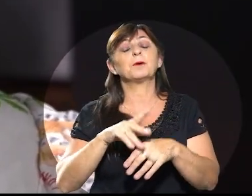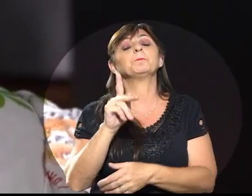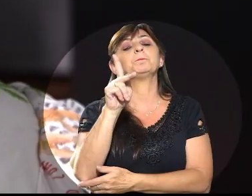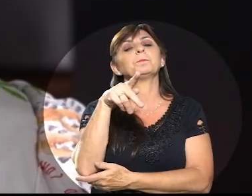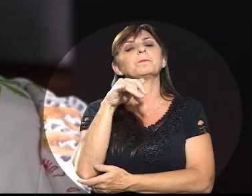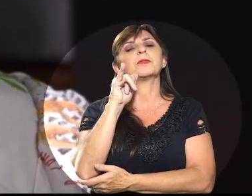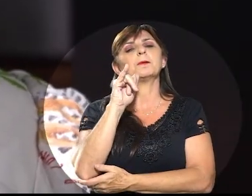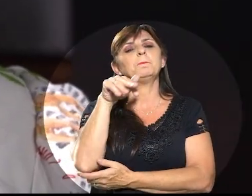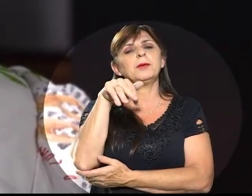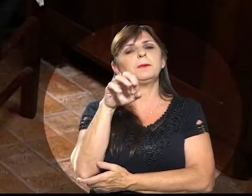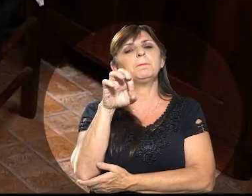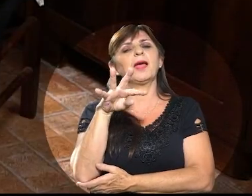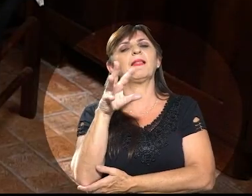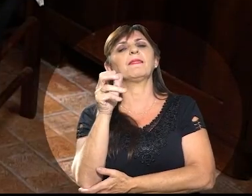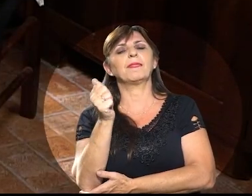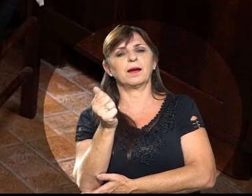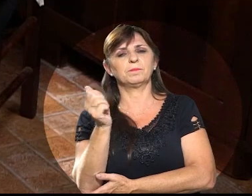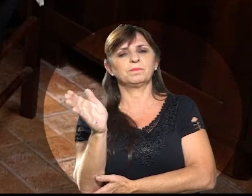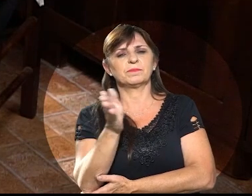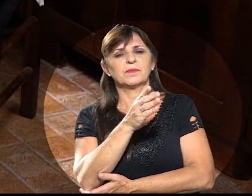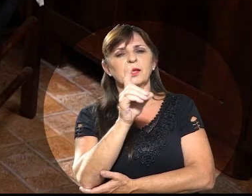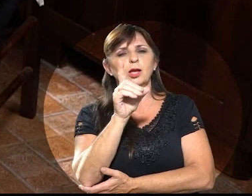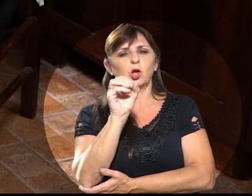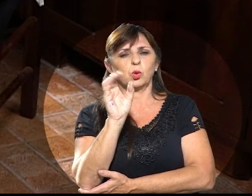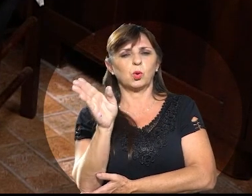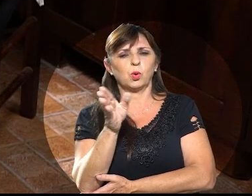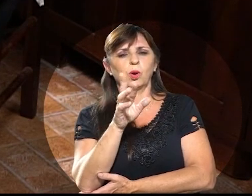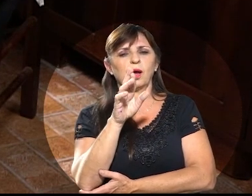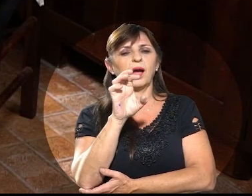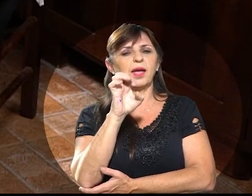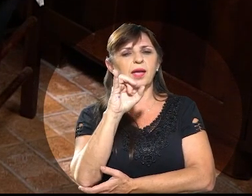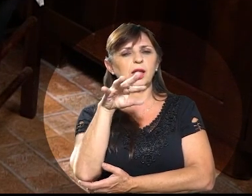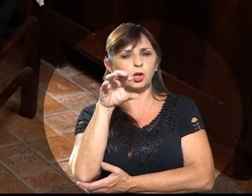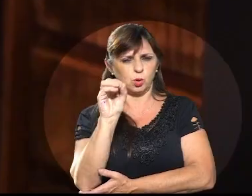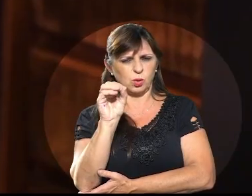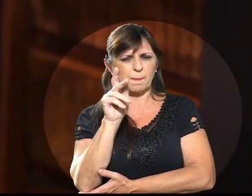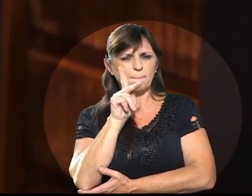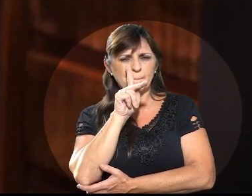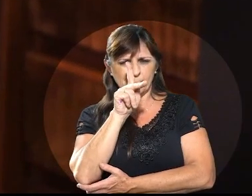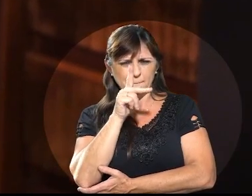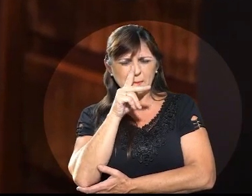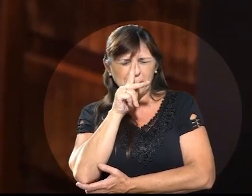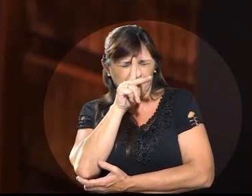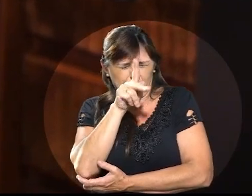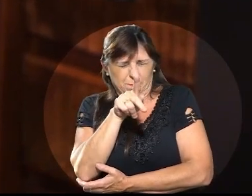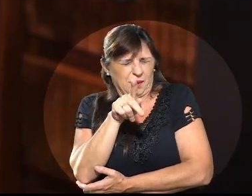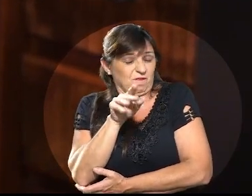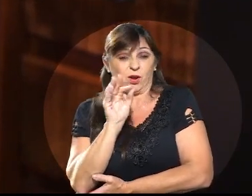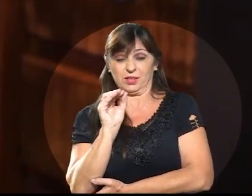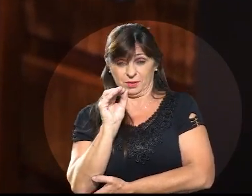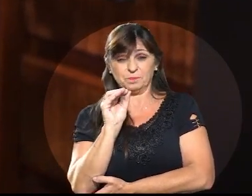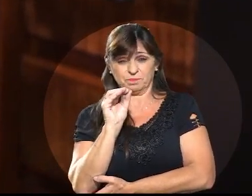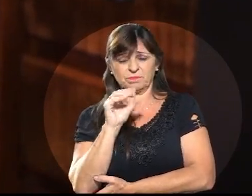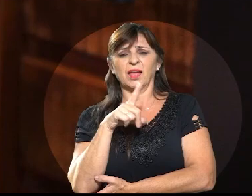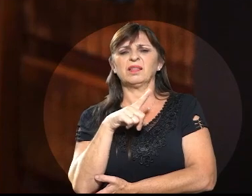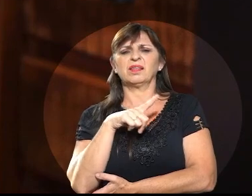tem várias especiarias, né? Então, noz moscada, cominho,